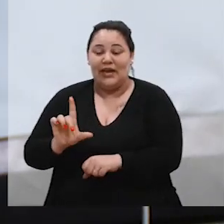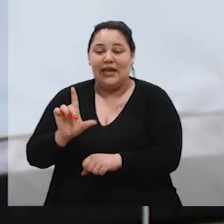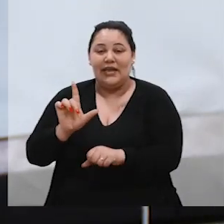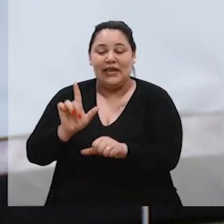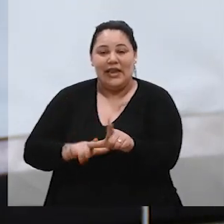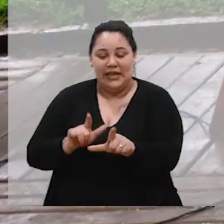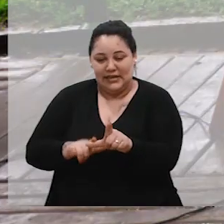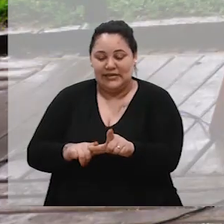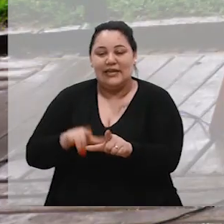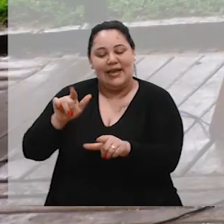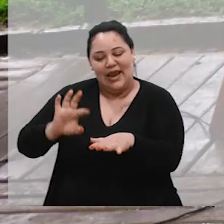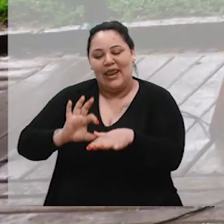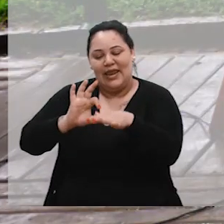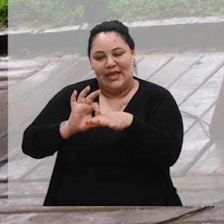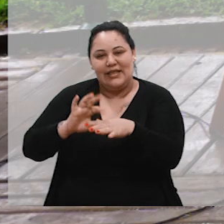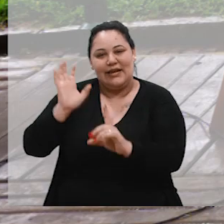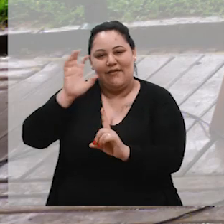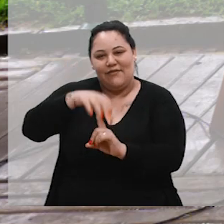de